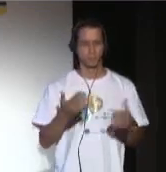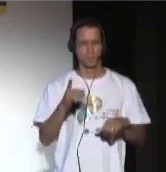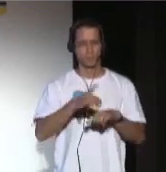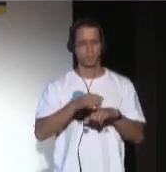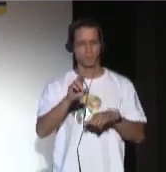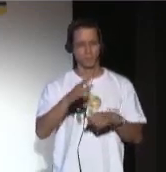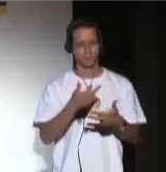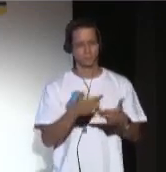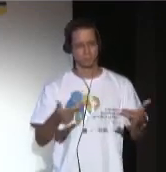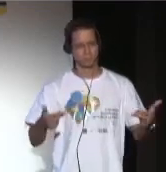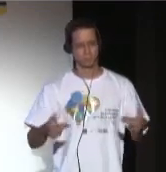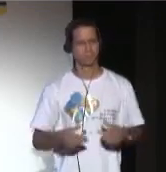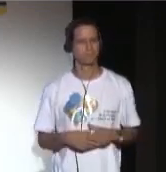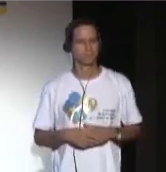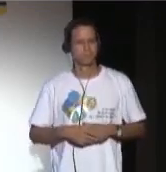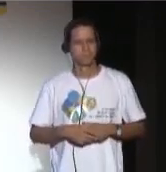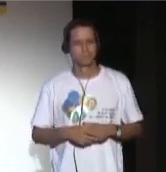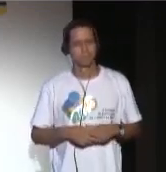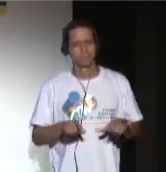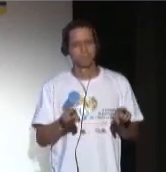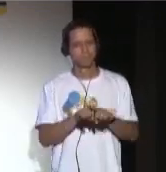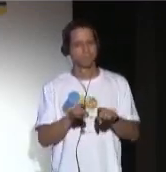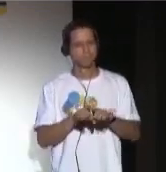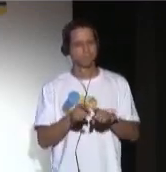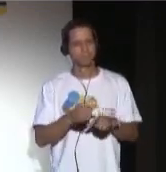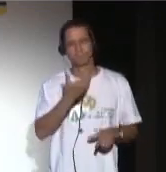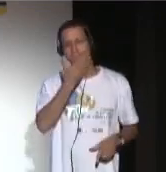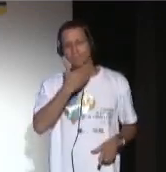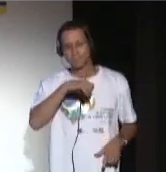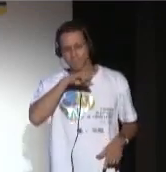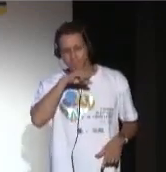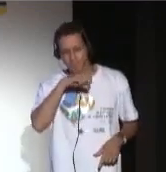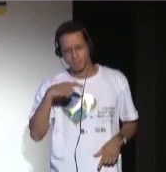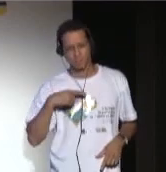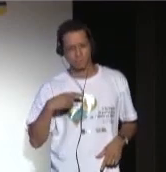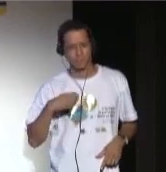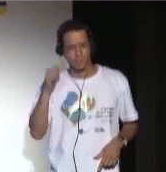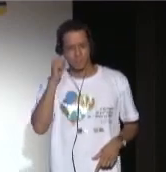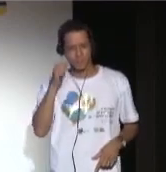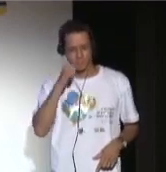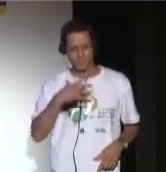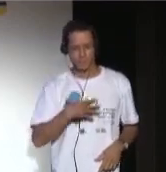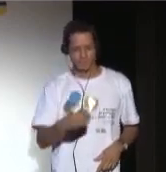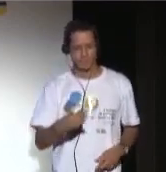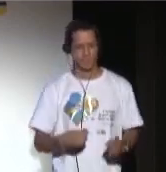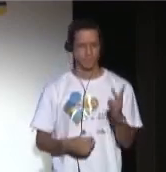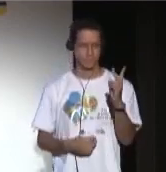doutorado, enfim. Eu também sou pai. Eu tenho 2 filhas.